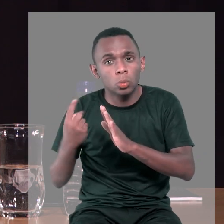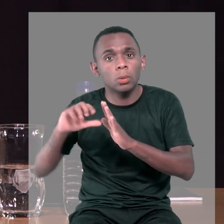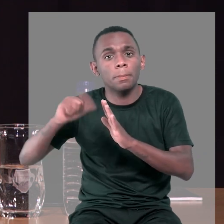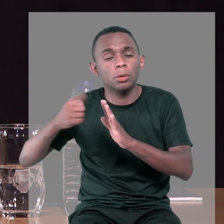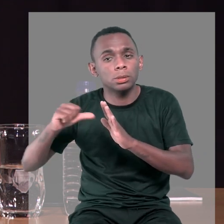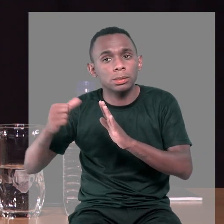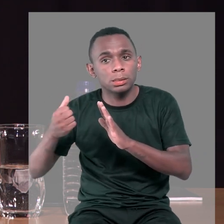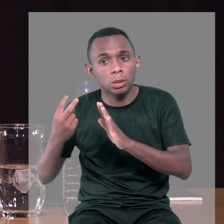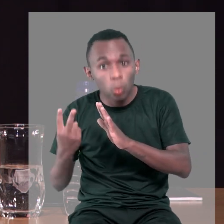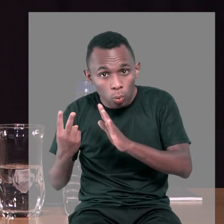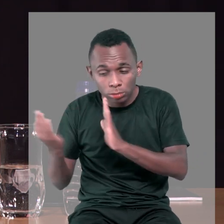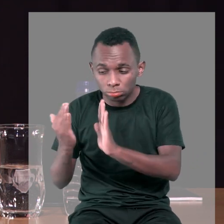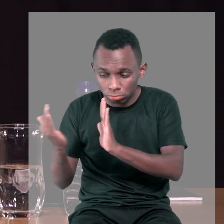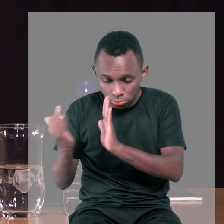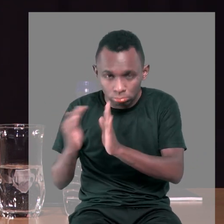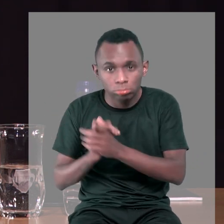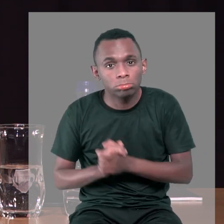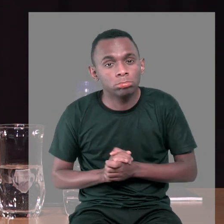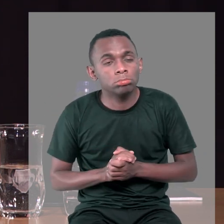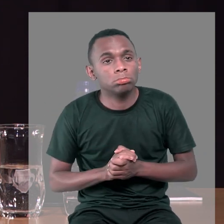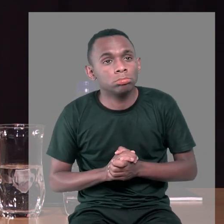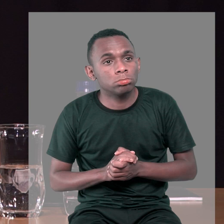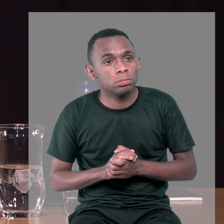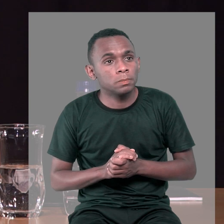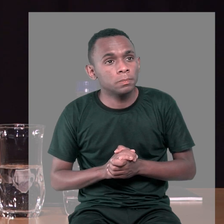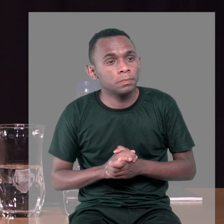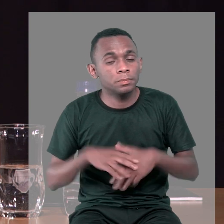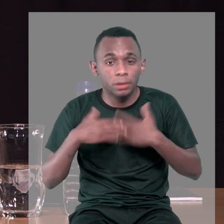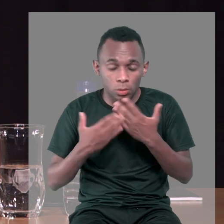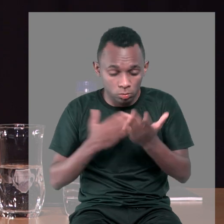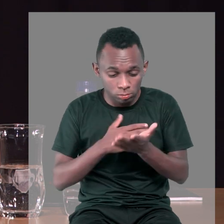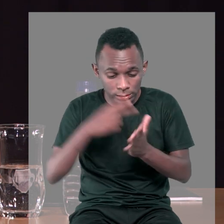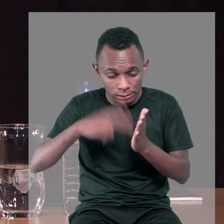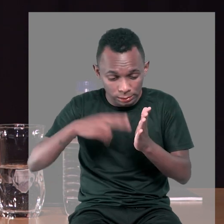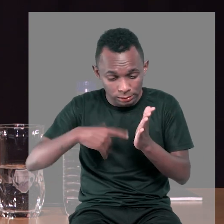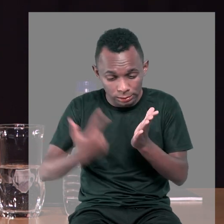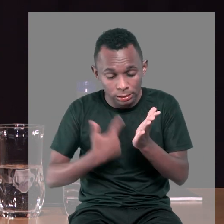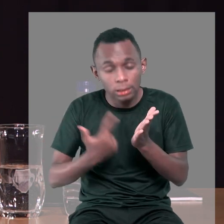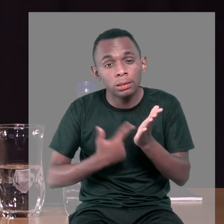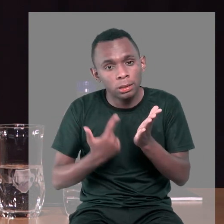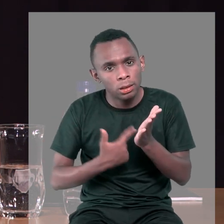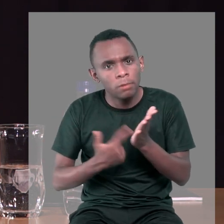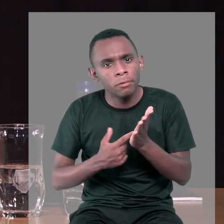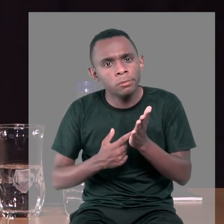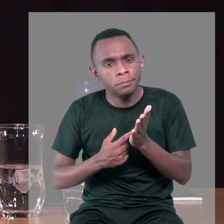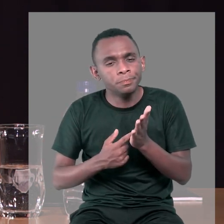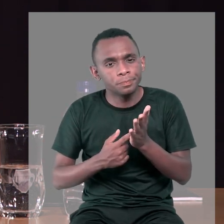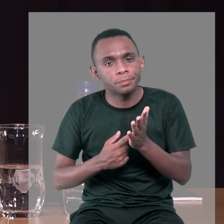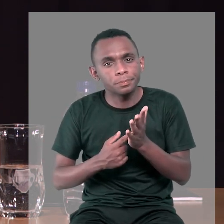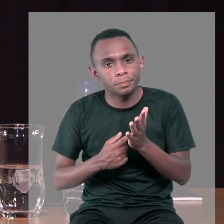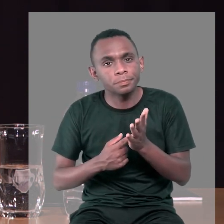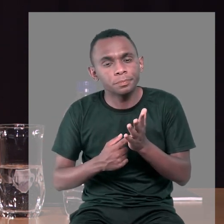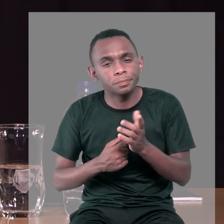ele foi um funcionário, foi um SA, né? Ele integrava a SA, mas a SS.